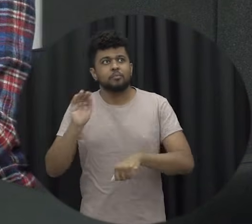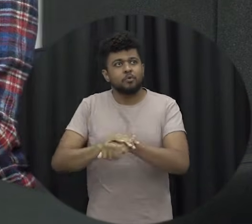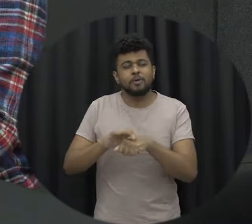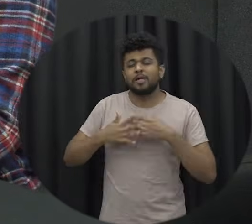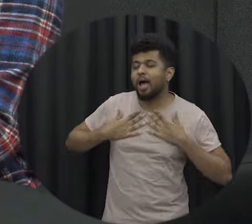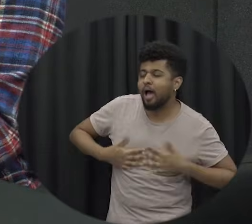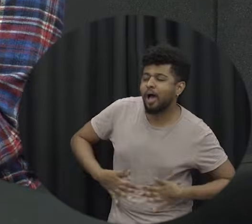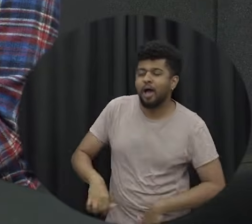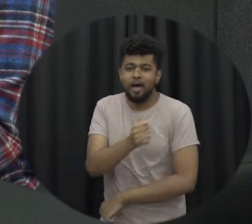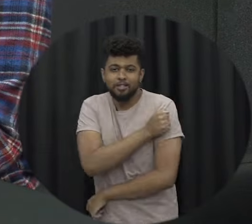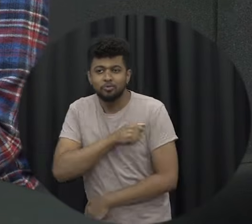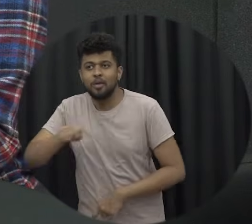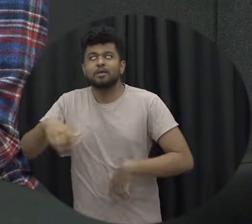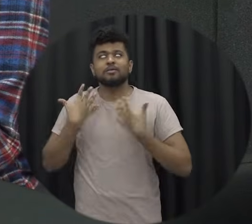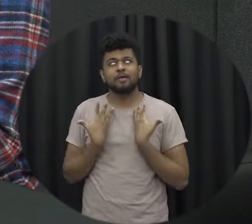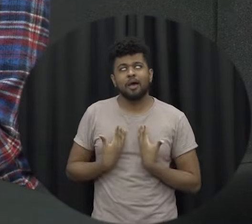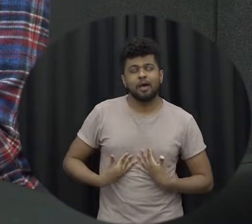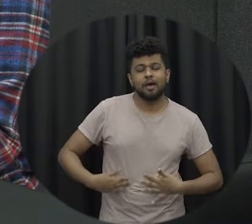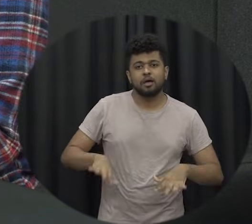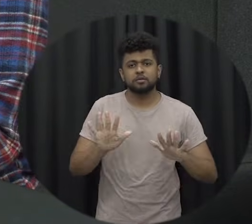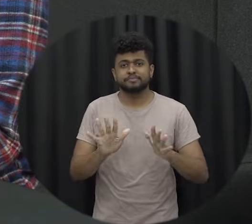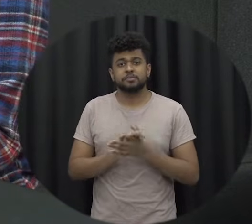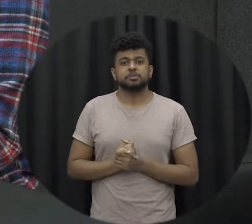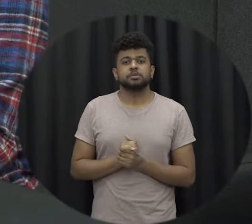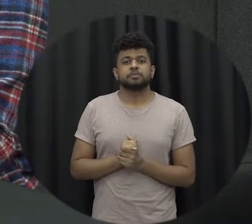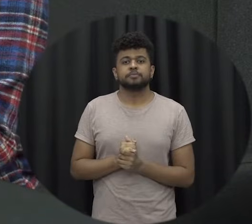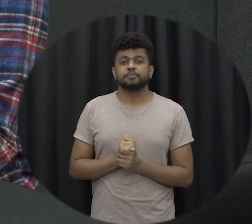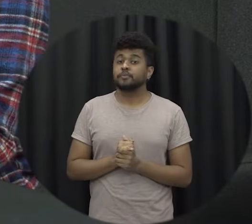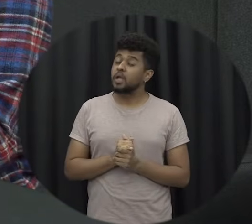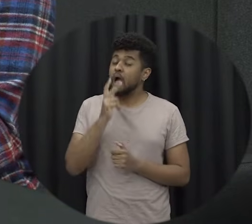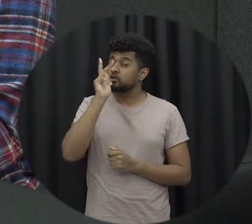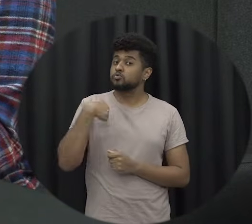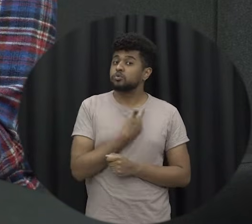né? Acho que a gente precisa ir para um outro ponto, que